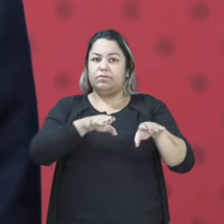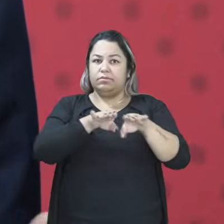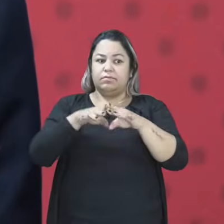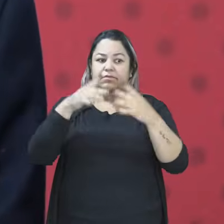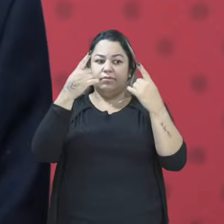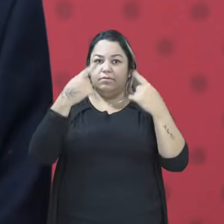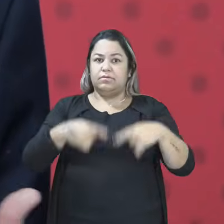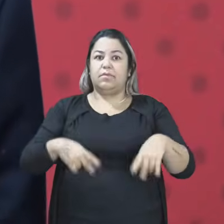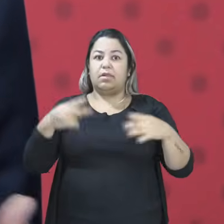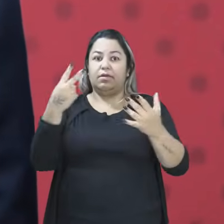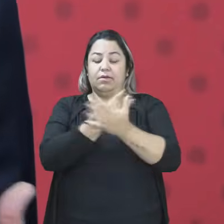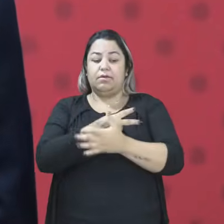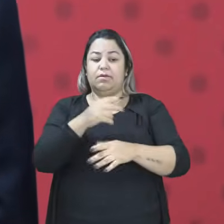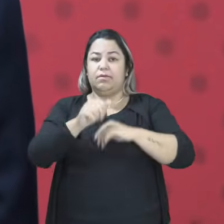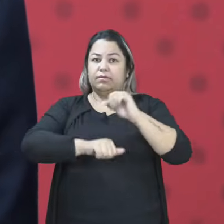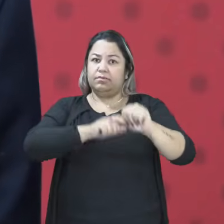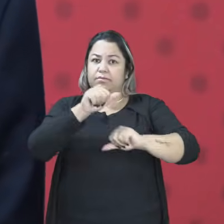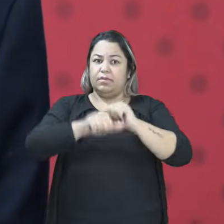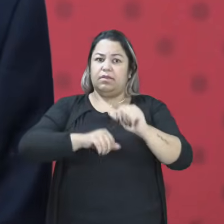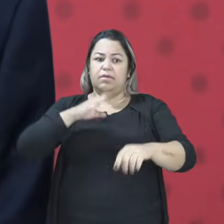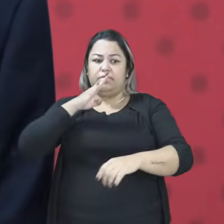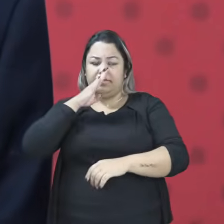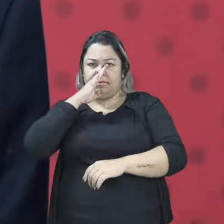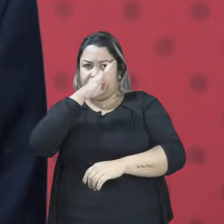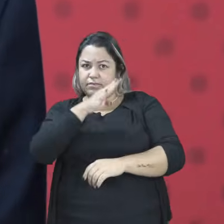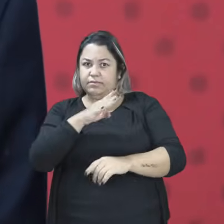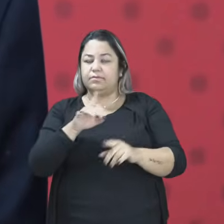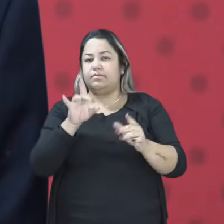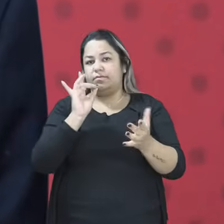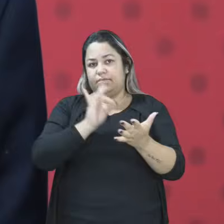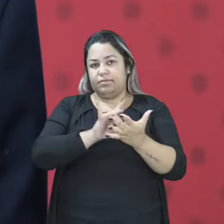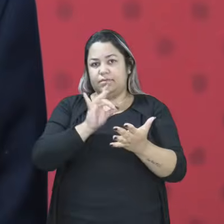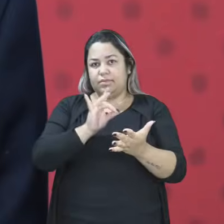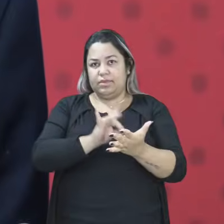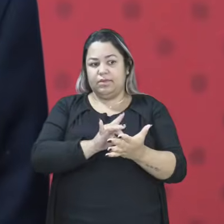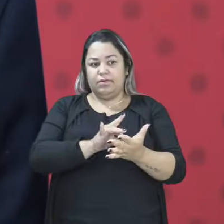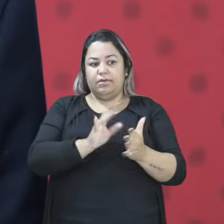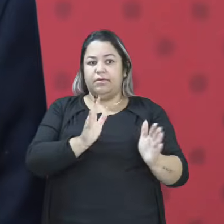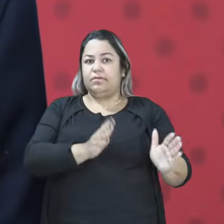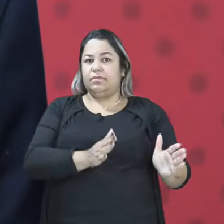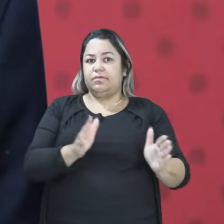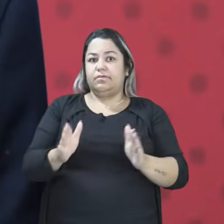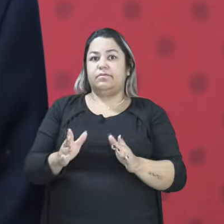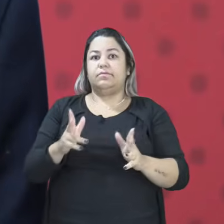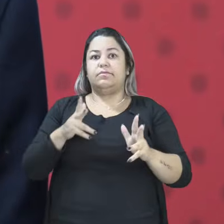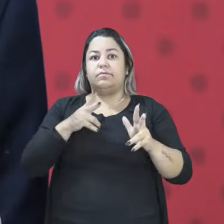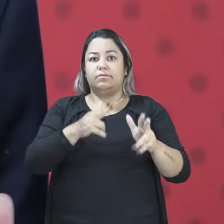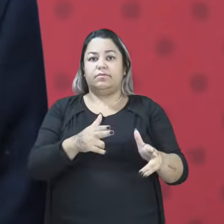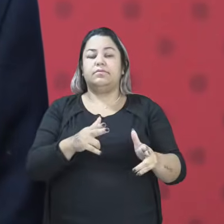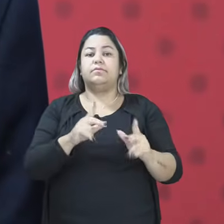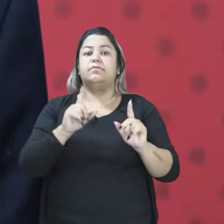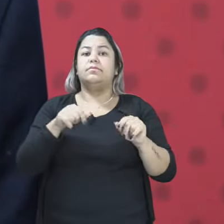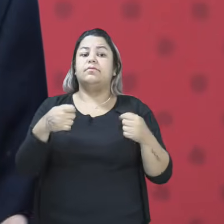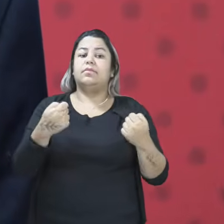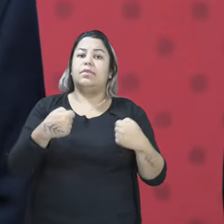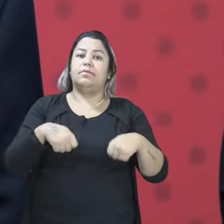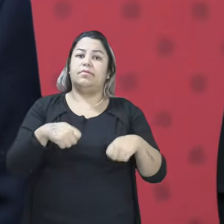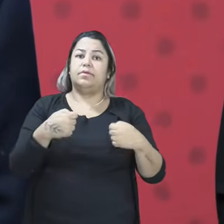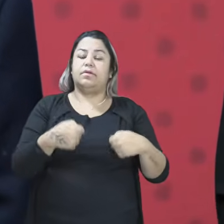acontecem trocas de acusações. É óbvio que um processo como esse, ele precisa